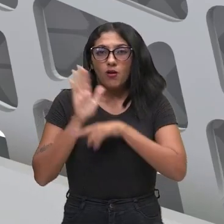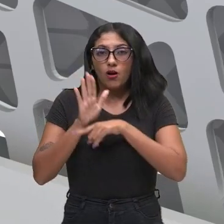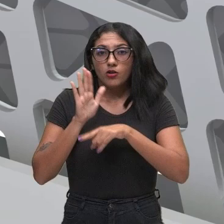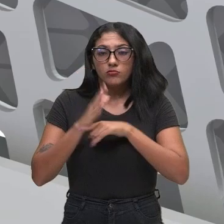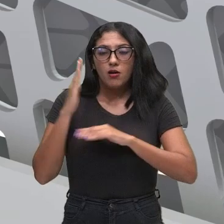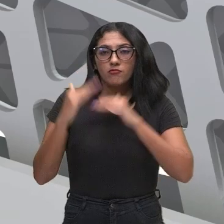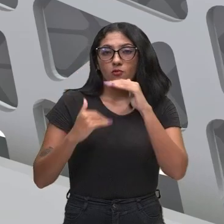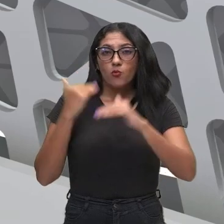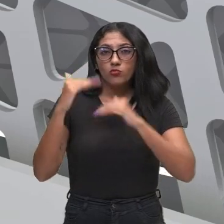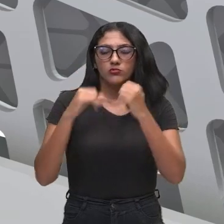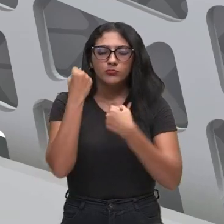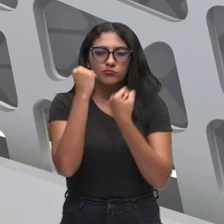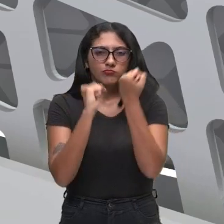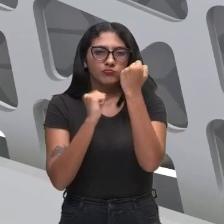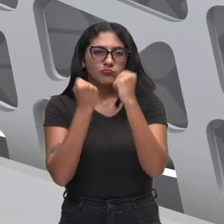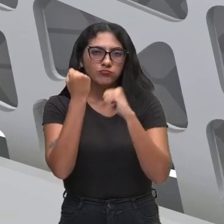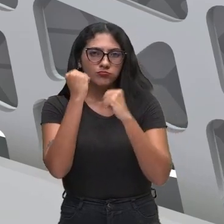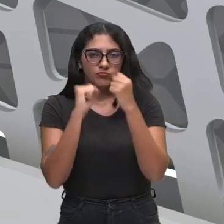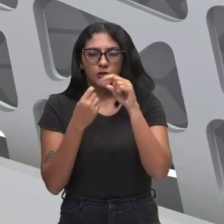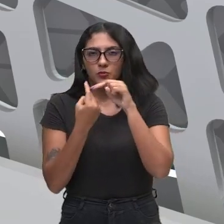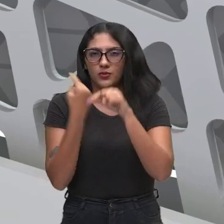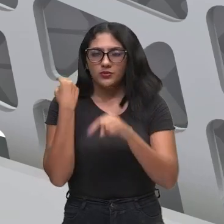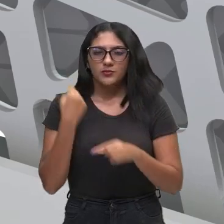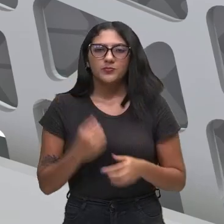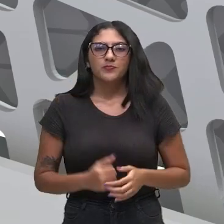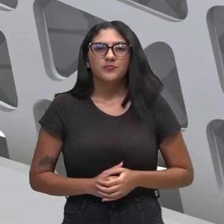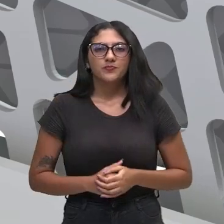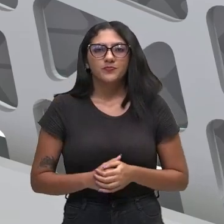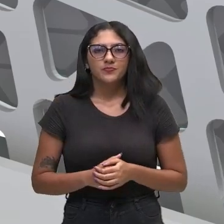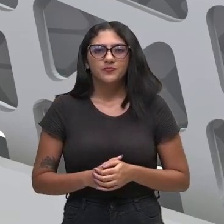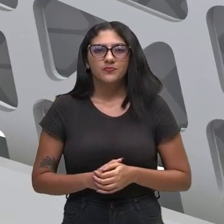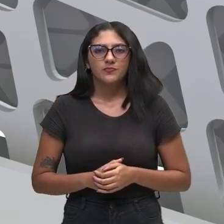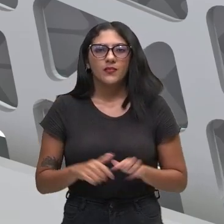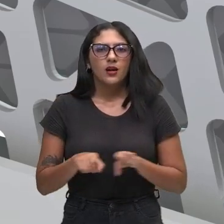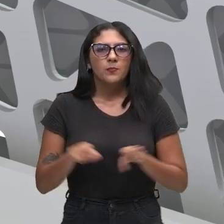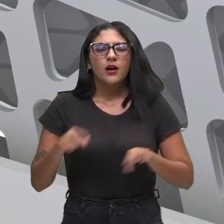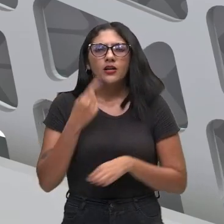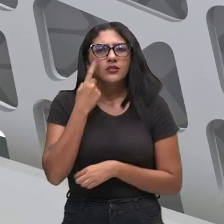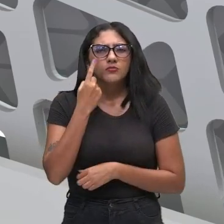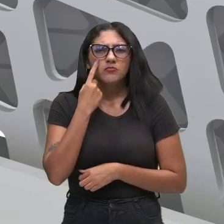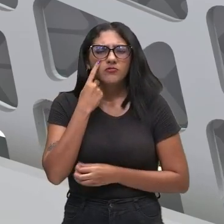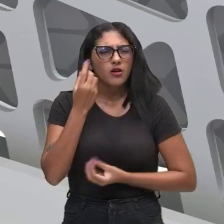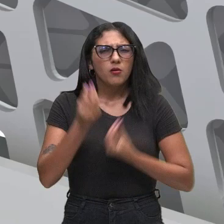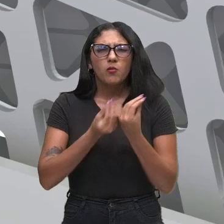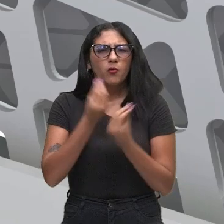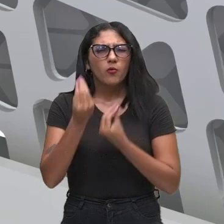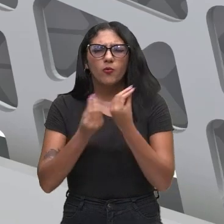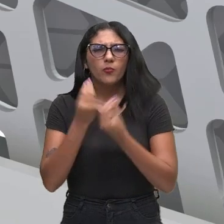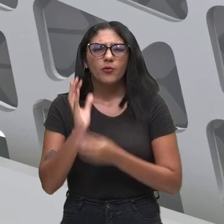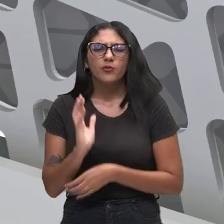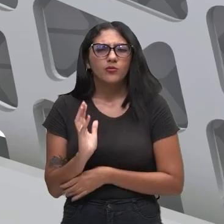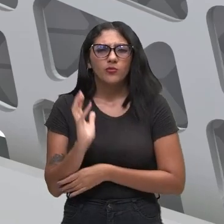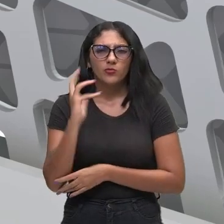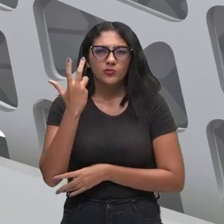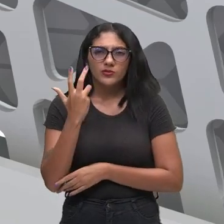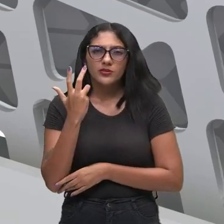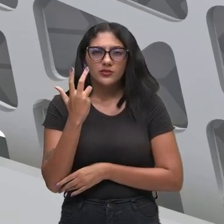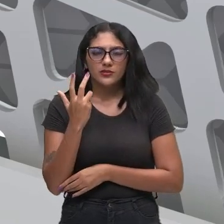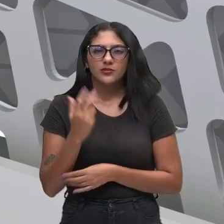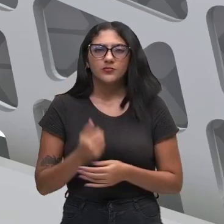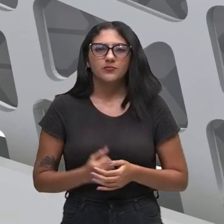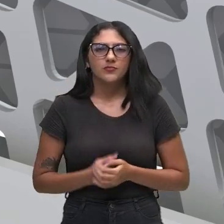da indústria naquela época. Mas vamos ver como era o funcionamento dessa máquina, né, a vapor aí,